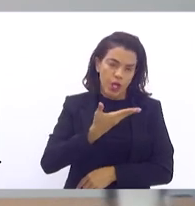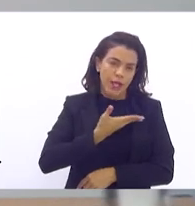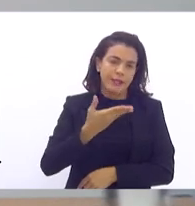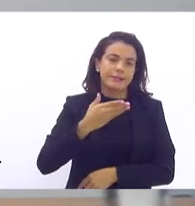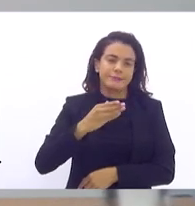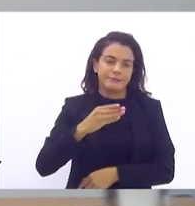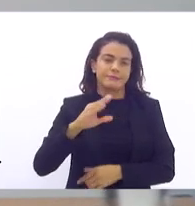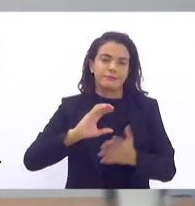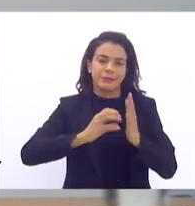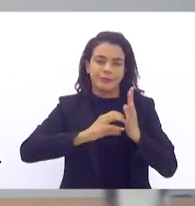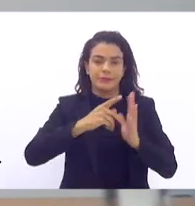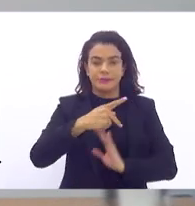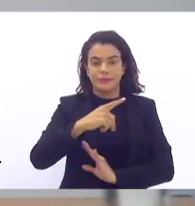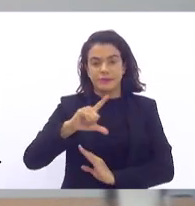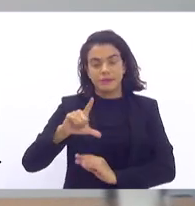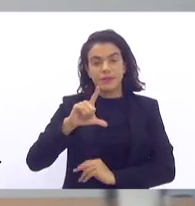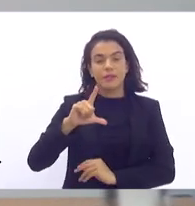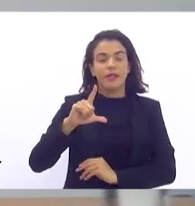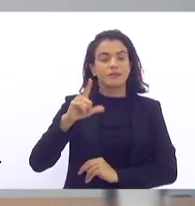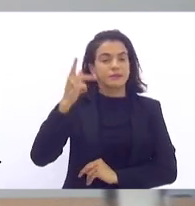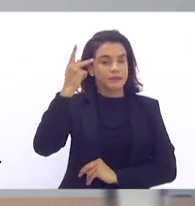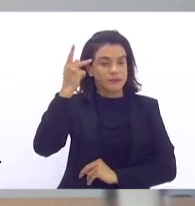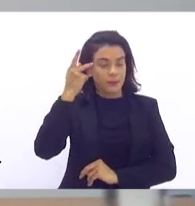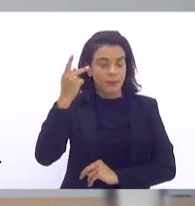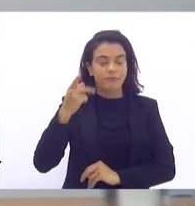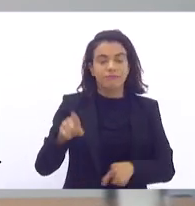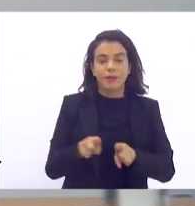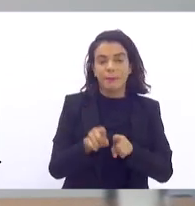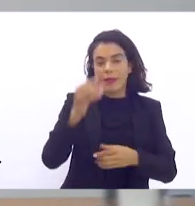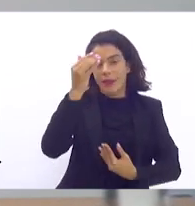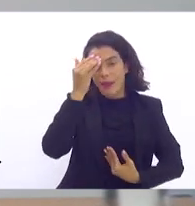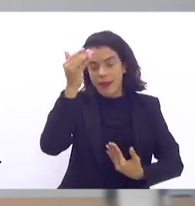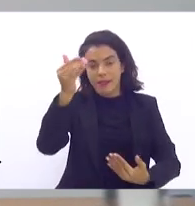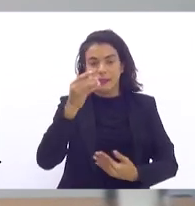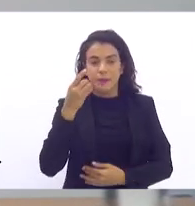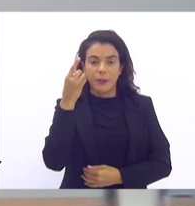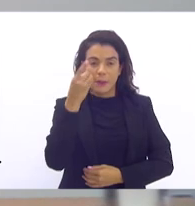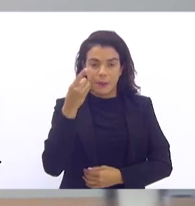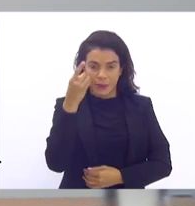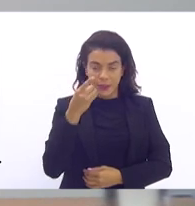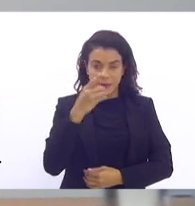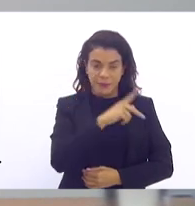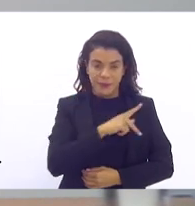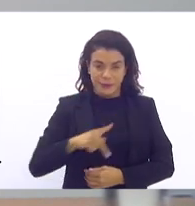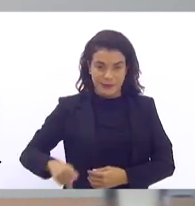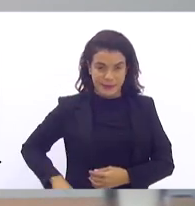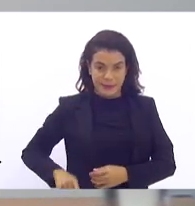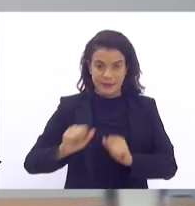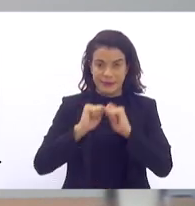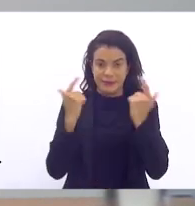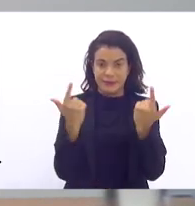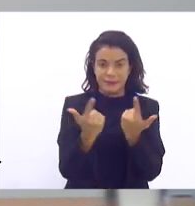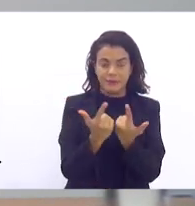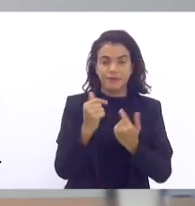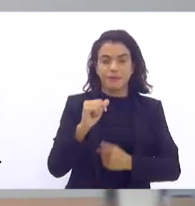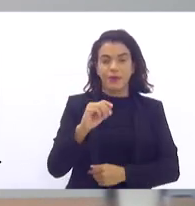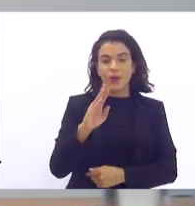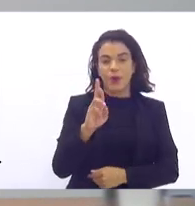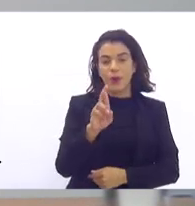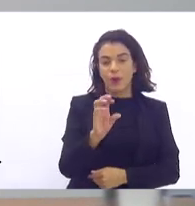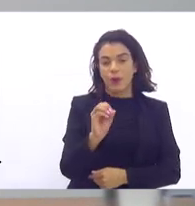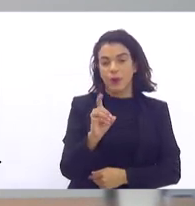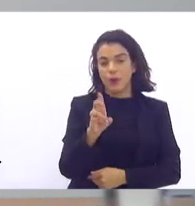farão trabalho conjunto conosco eu quero agradecer muito Deputado presidente da Assembleia Rodrigo Bacelar